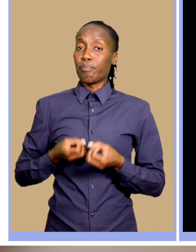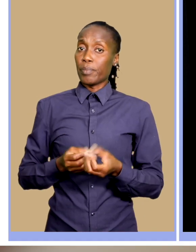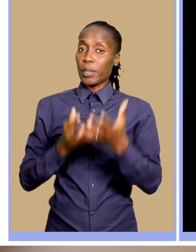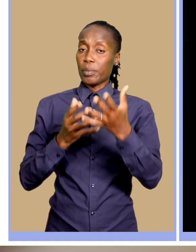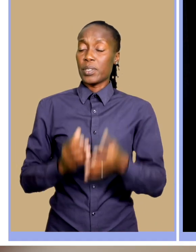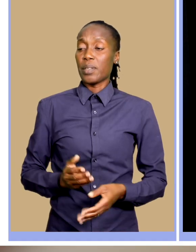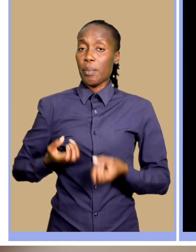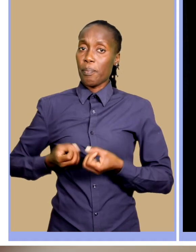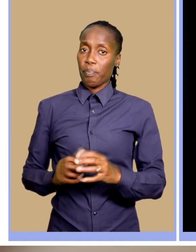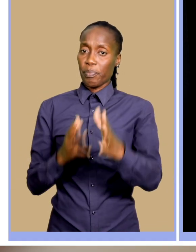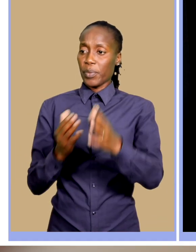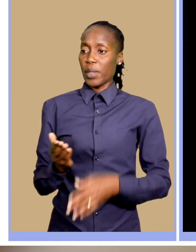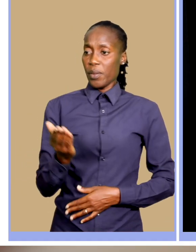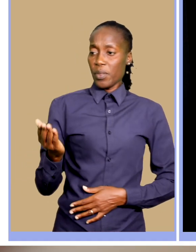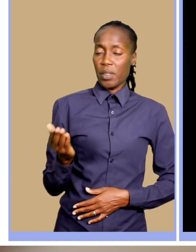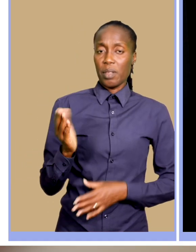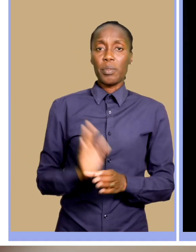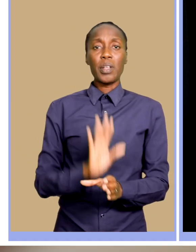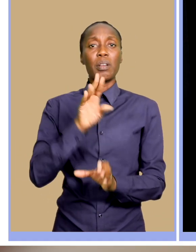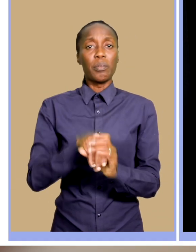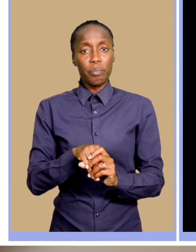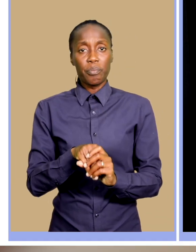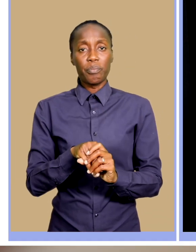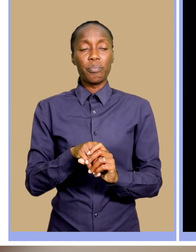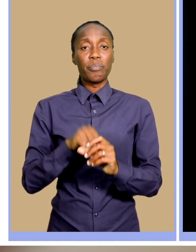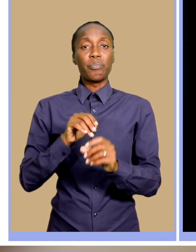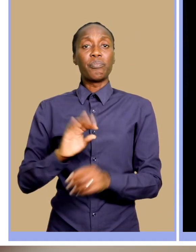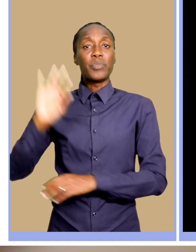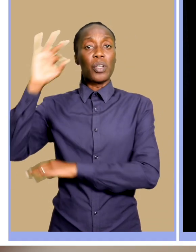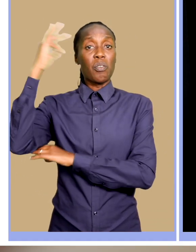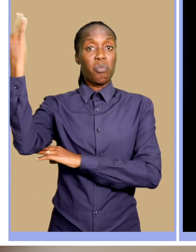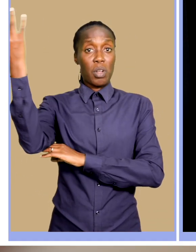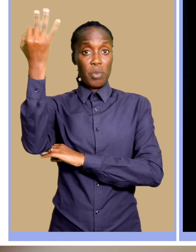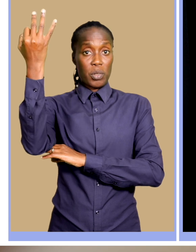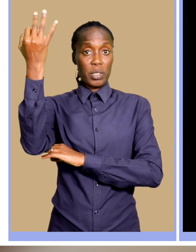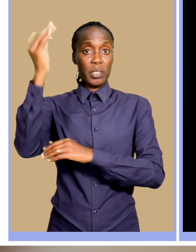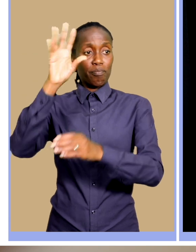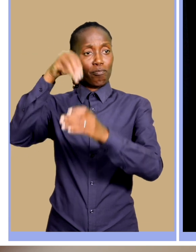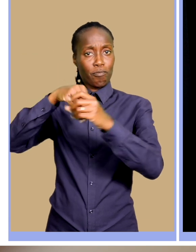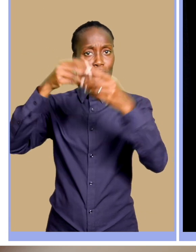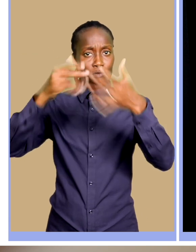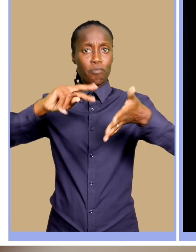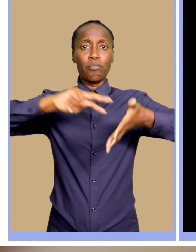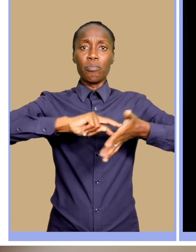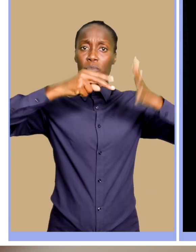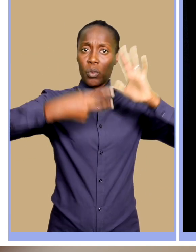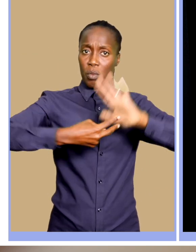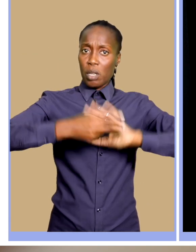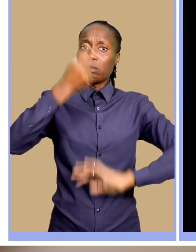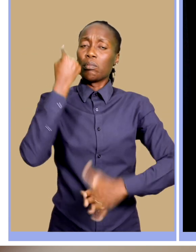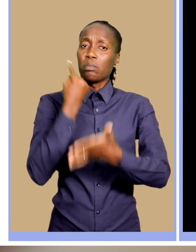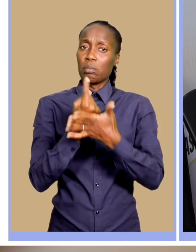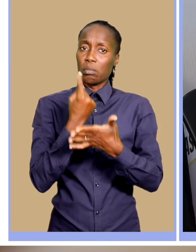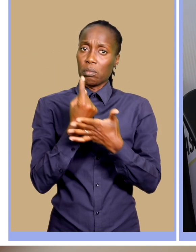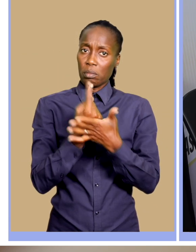né, pelo fato de ter incluído, não é, o FAMOD nesta planificação, porque é muito importante, é muito